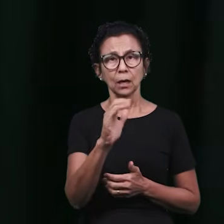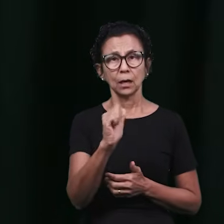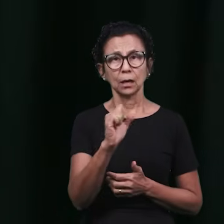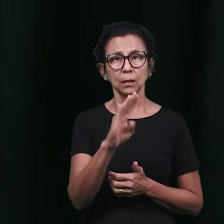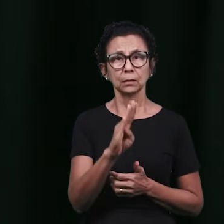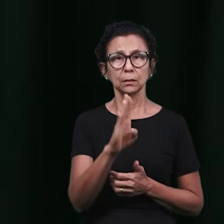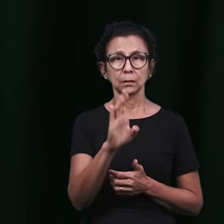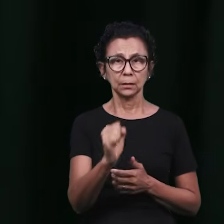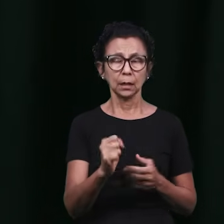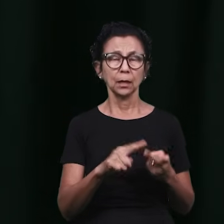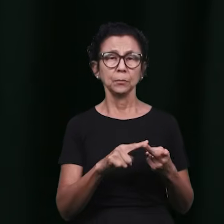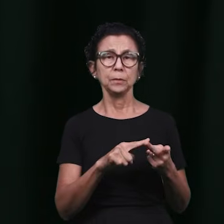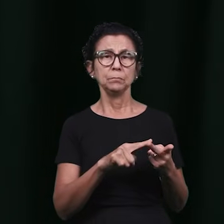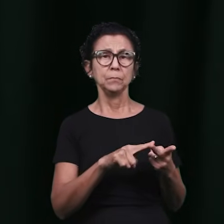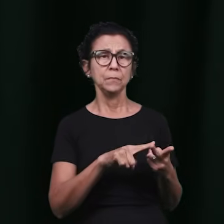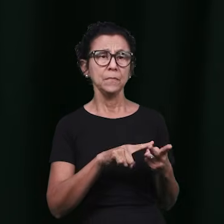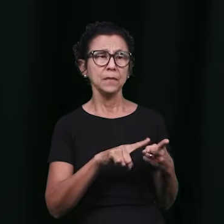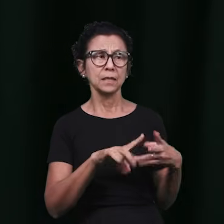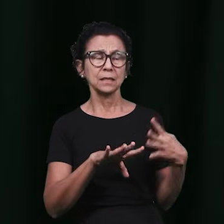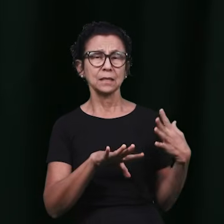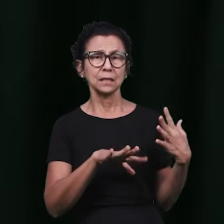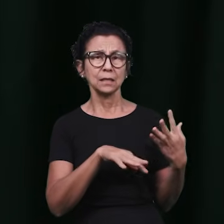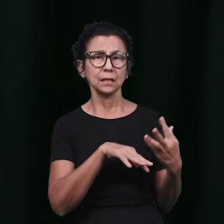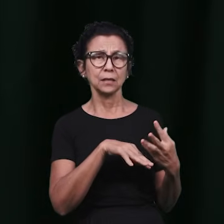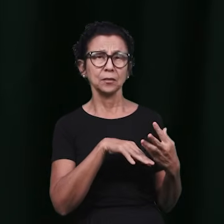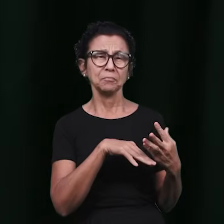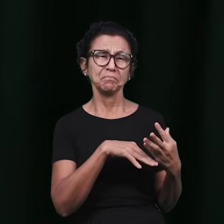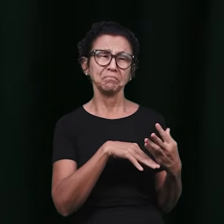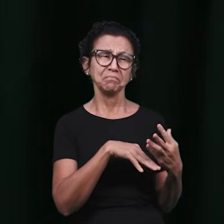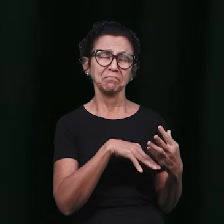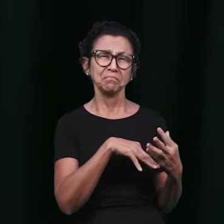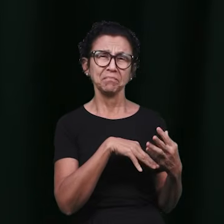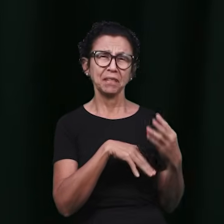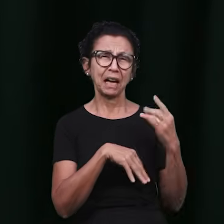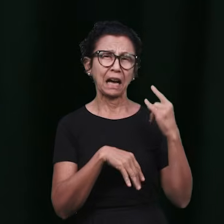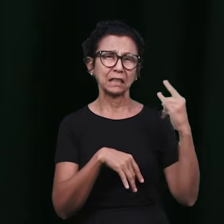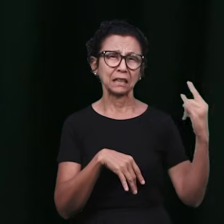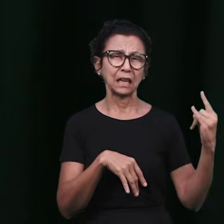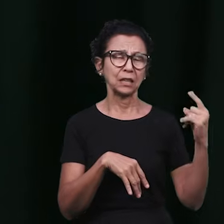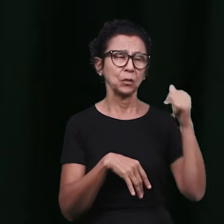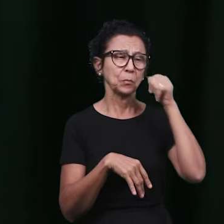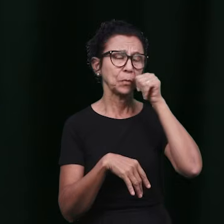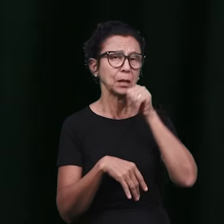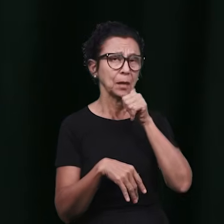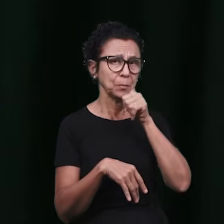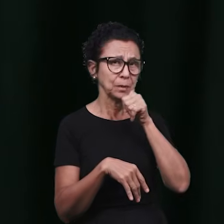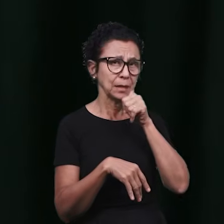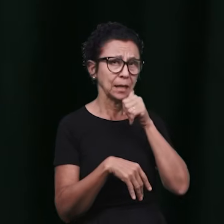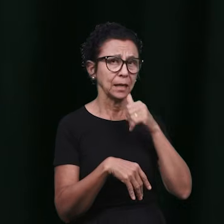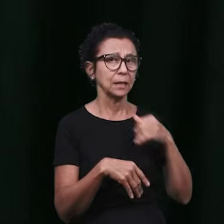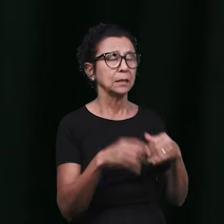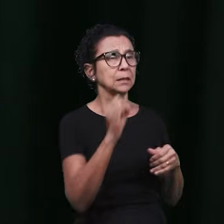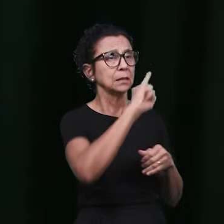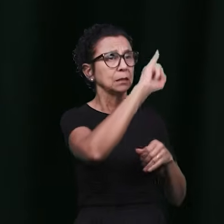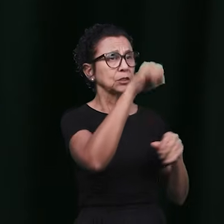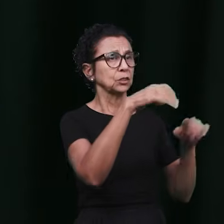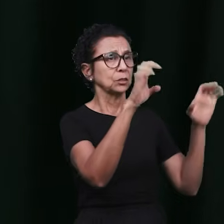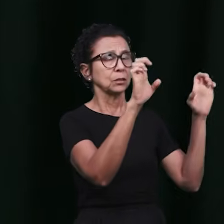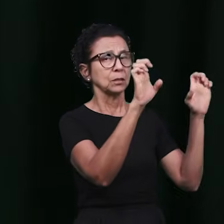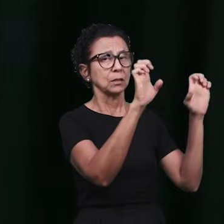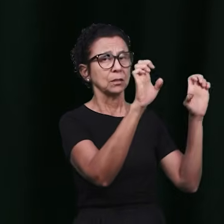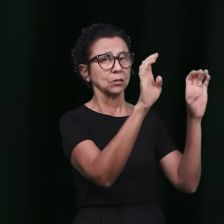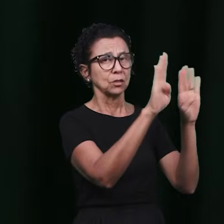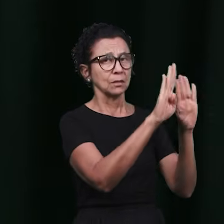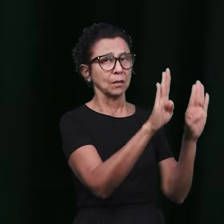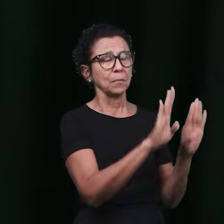Sidom, trouxeram ali para o reino de Israel, o reino do norte. Então, nós